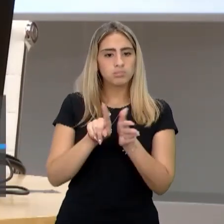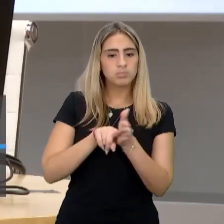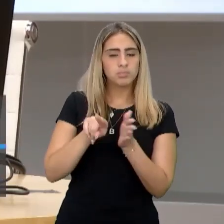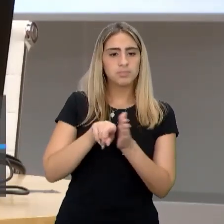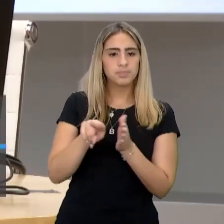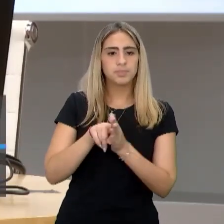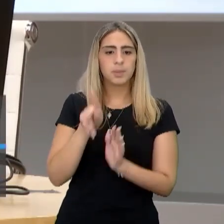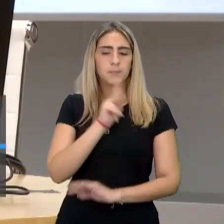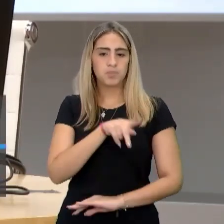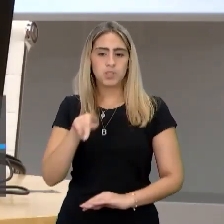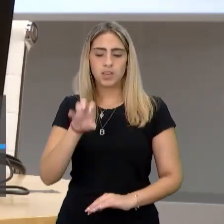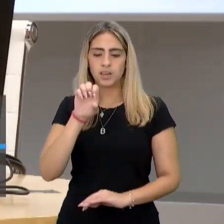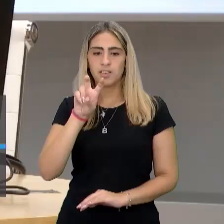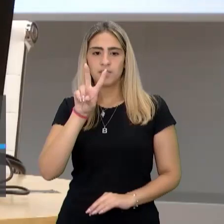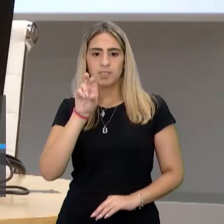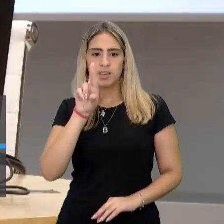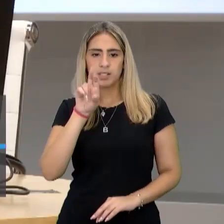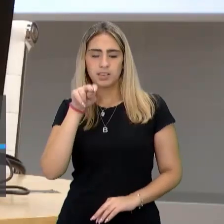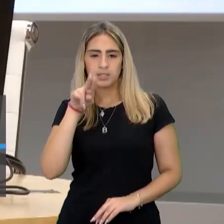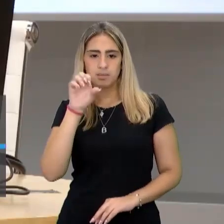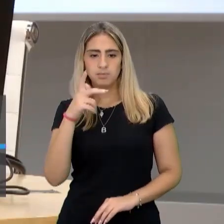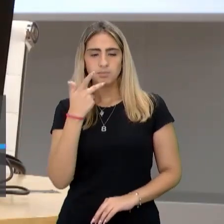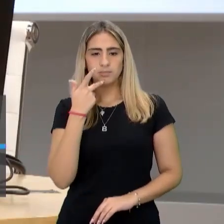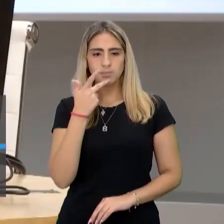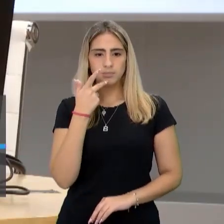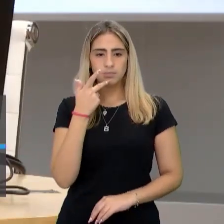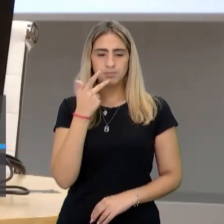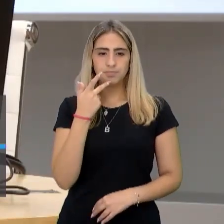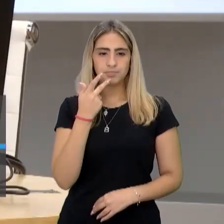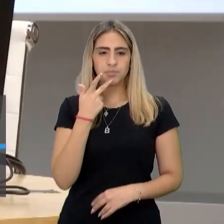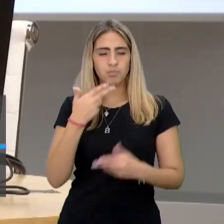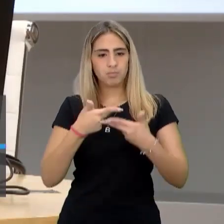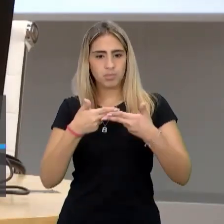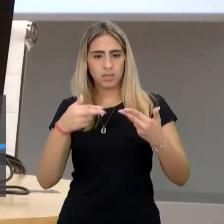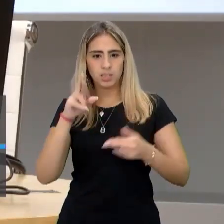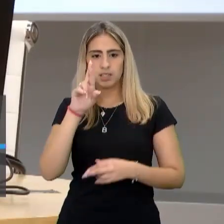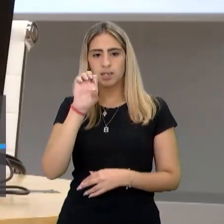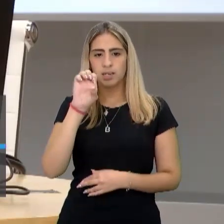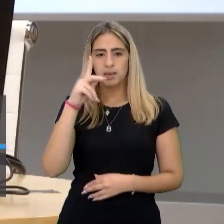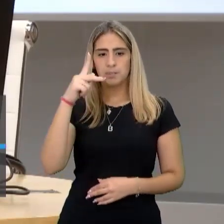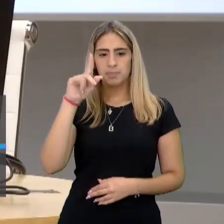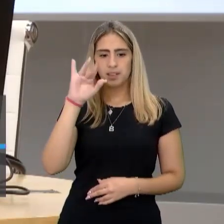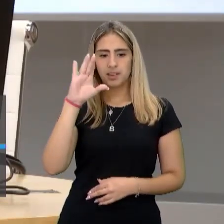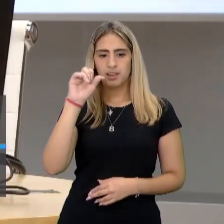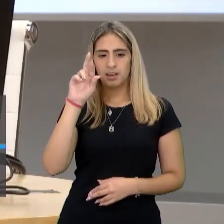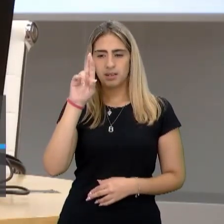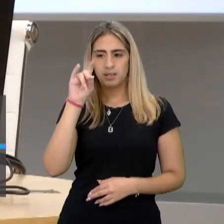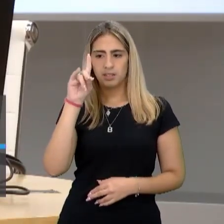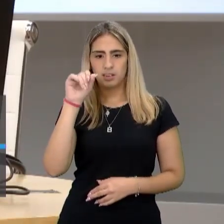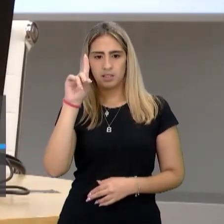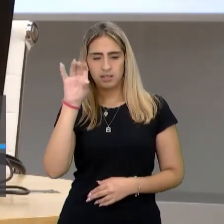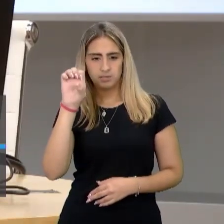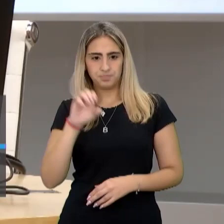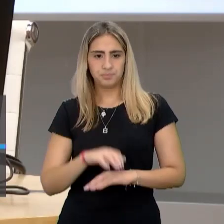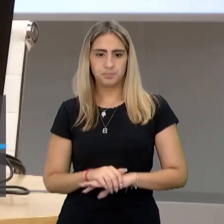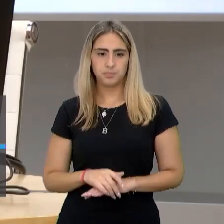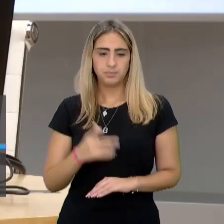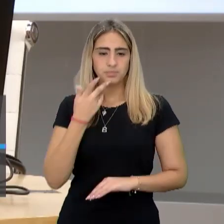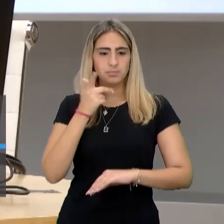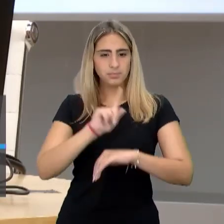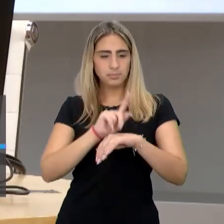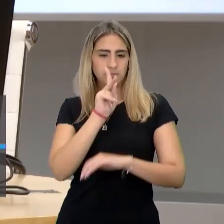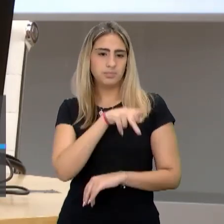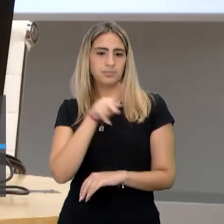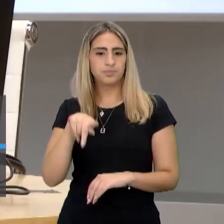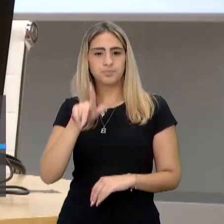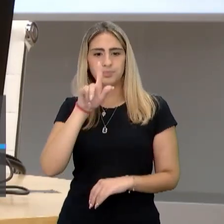professora Eveline comentou sobre a replicabilidade, que é uma das premissas sim que a gente trabalhou no modelo ontem de gestão. O professor